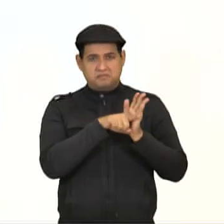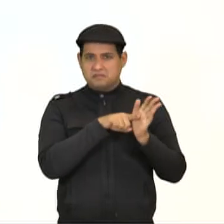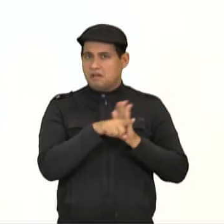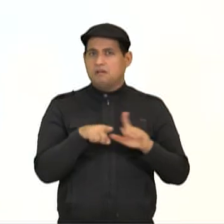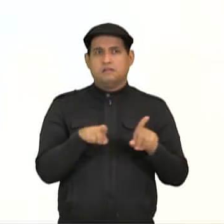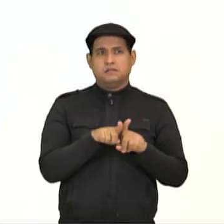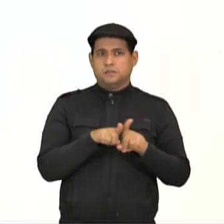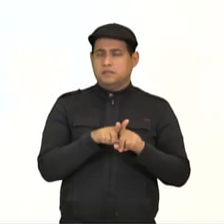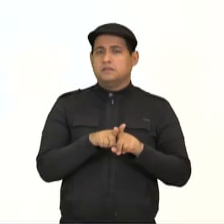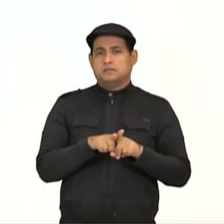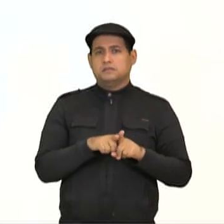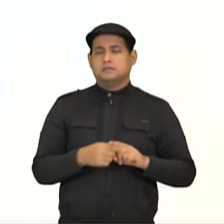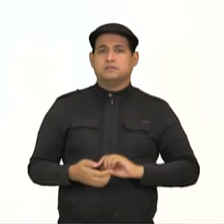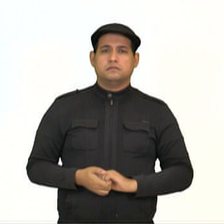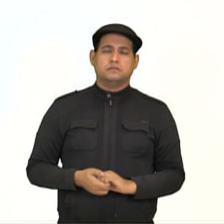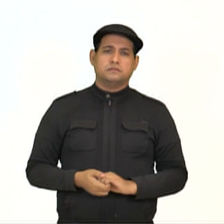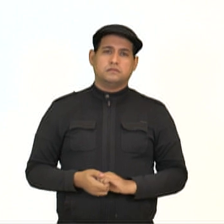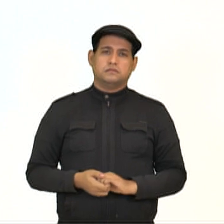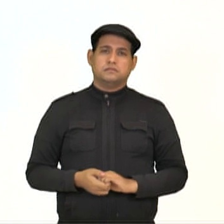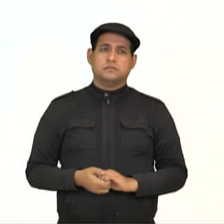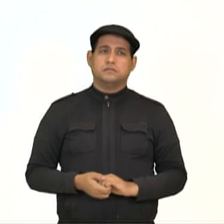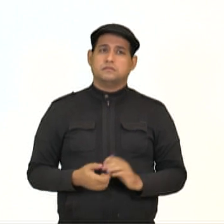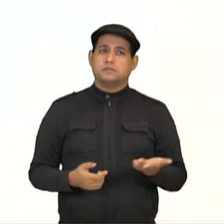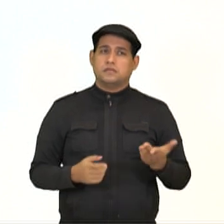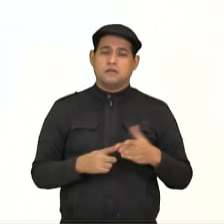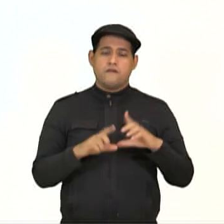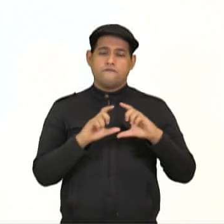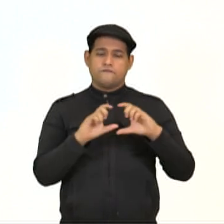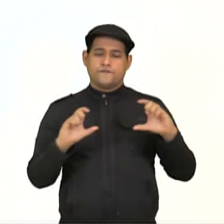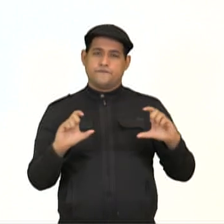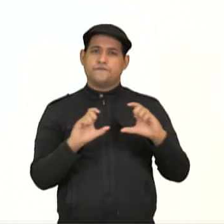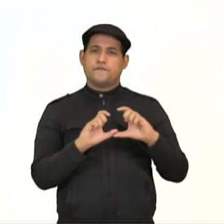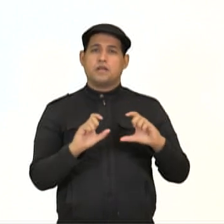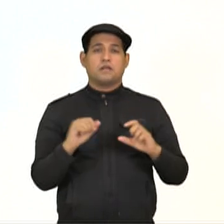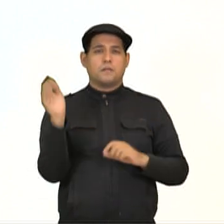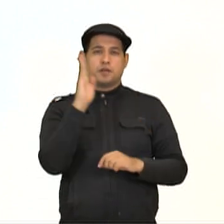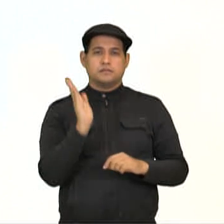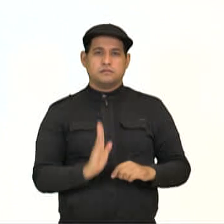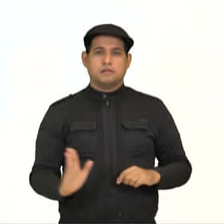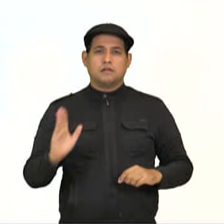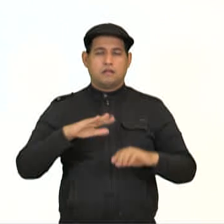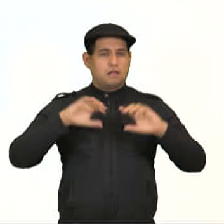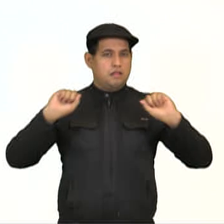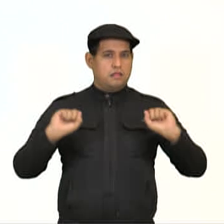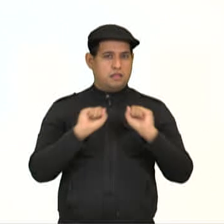que é o link da federação, né, Confederação Brasileira de Atletismo.